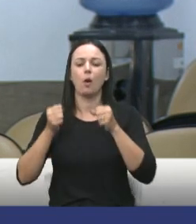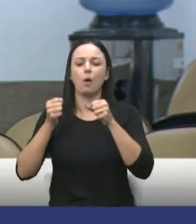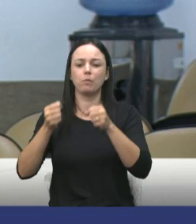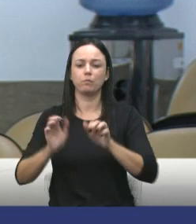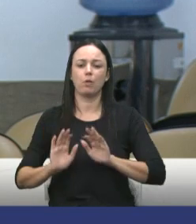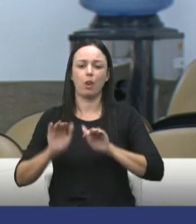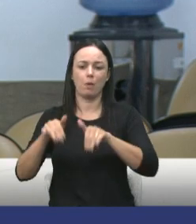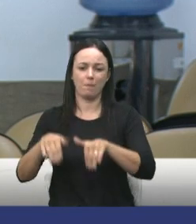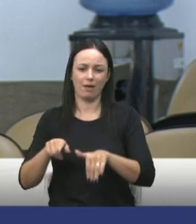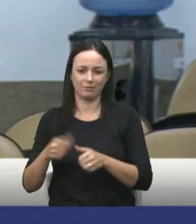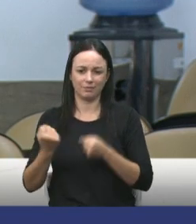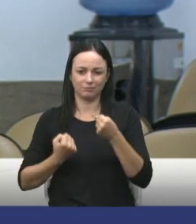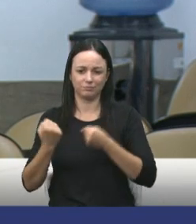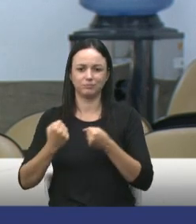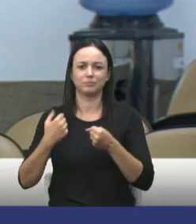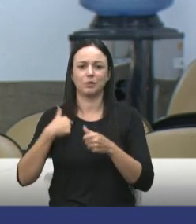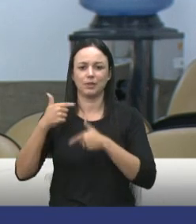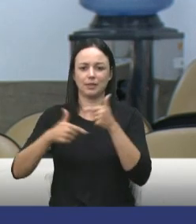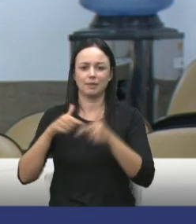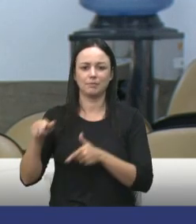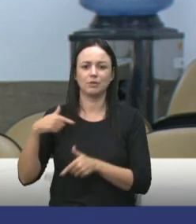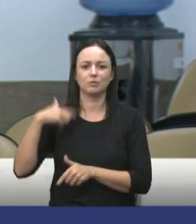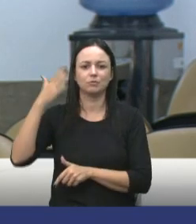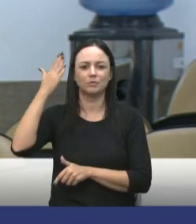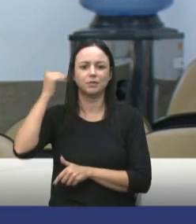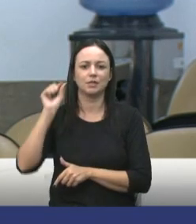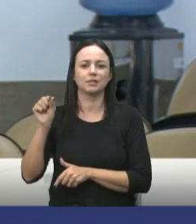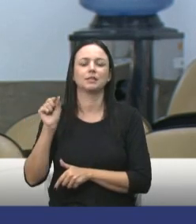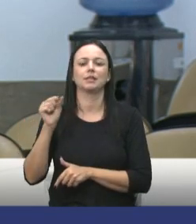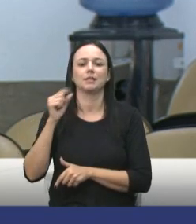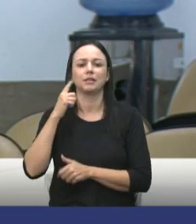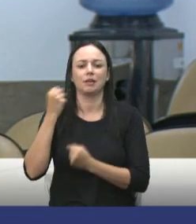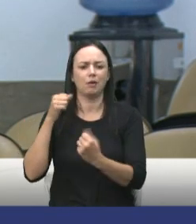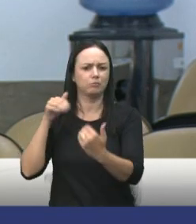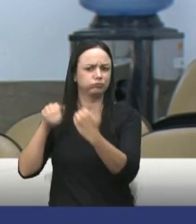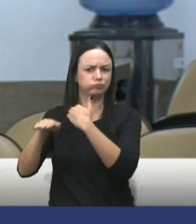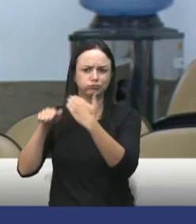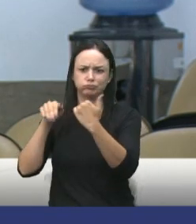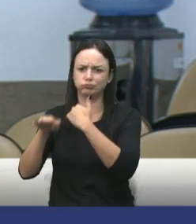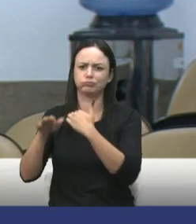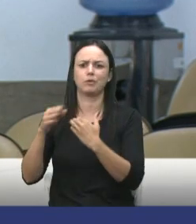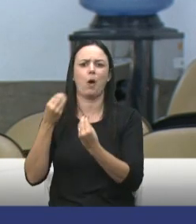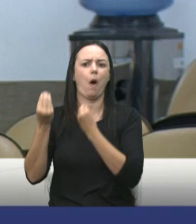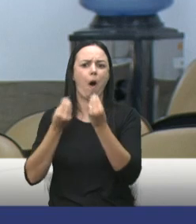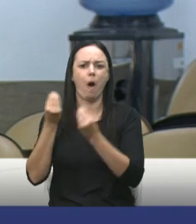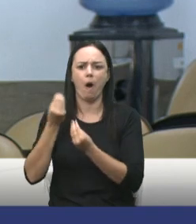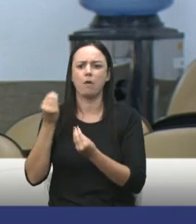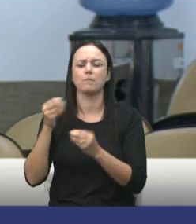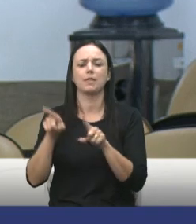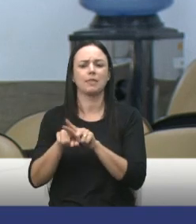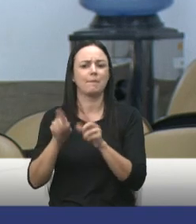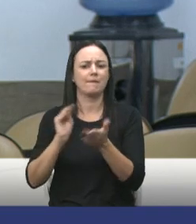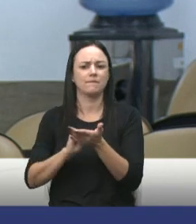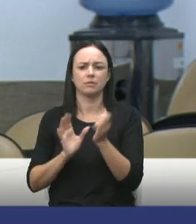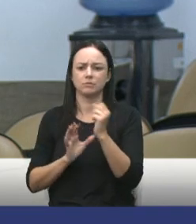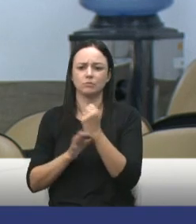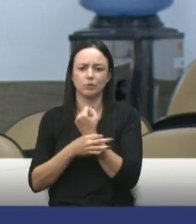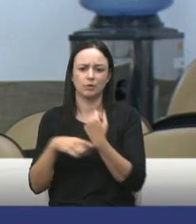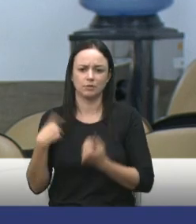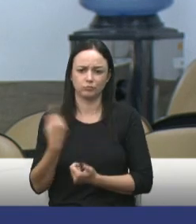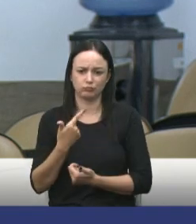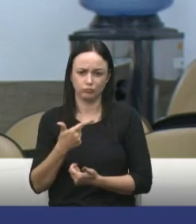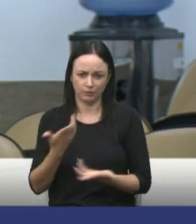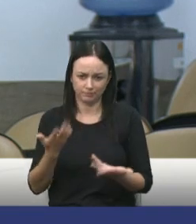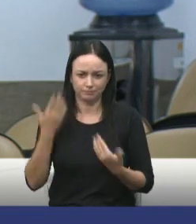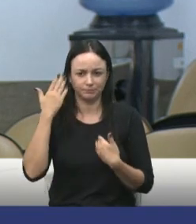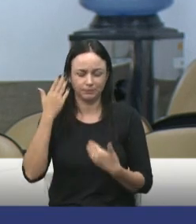eu, como trabalho ali, sei o trâmite que é lá, o trânsito que acontece e a insegurança que ocasiona para a gente. Muito